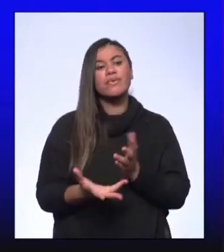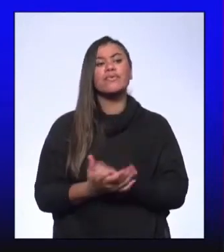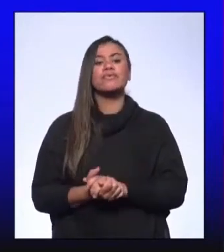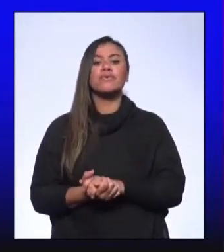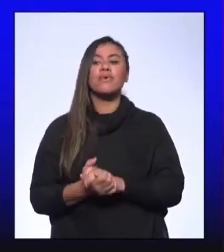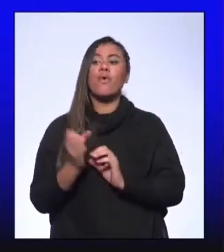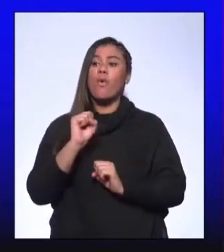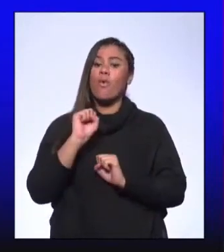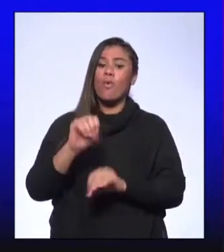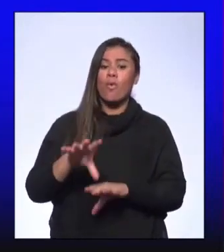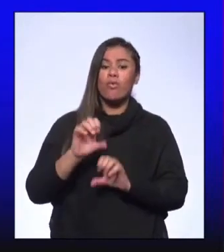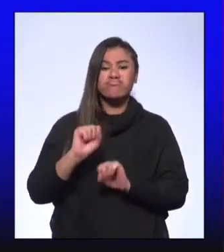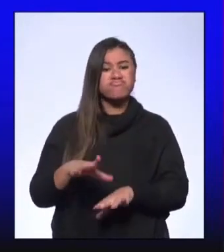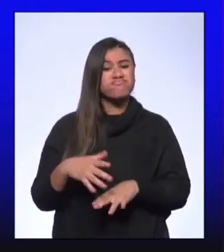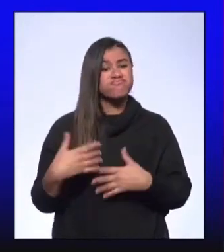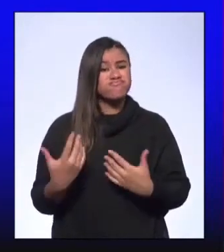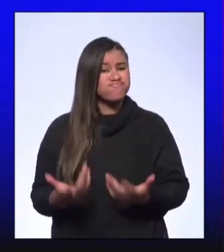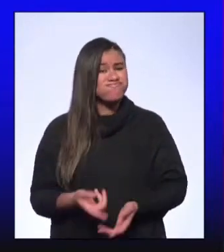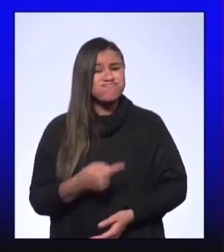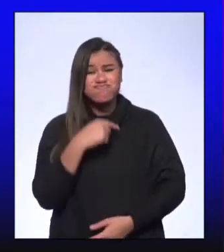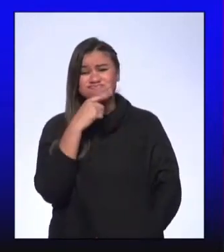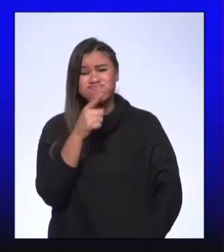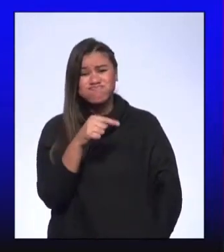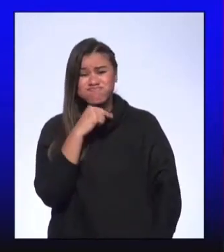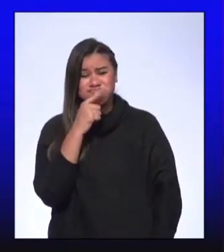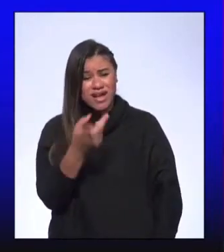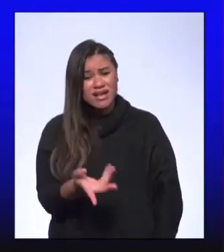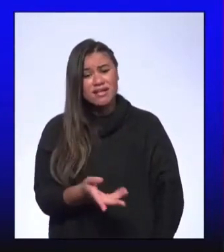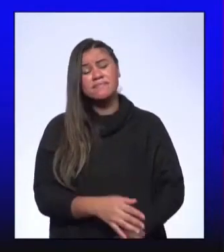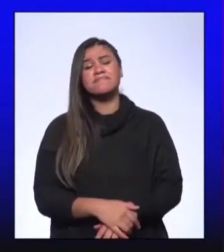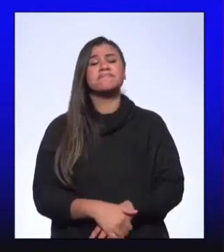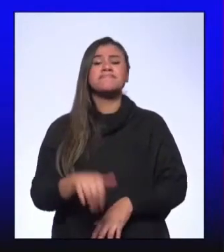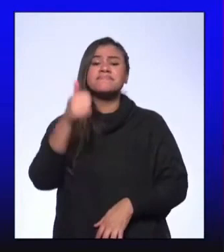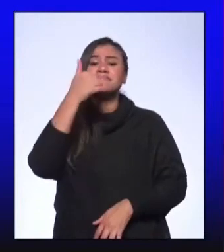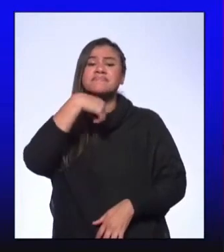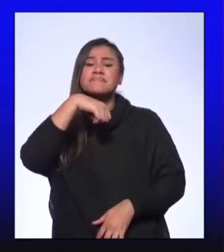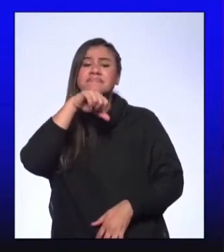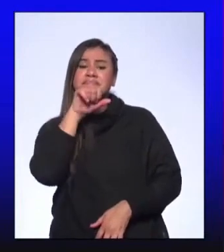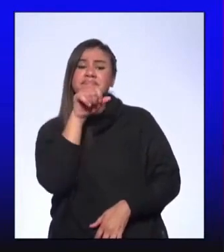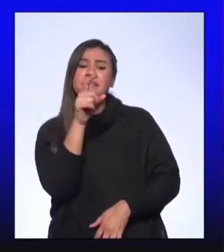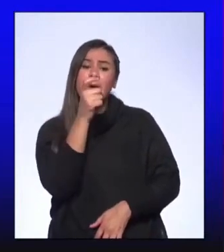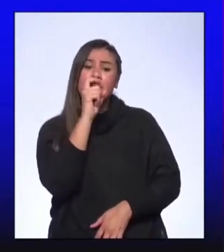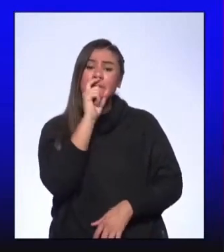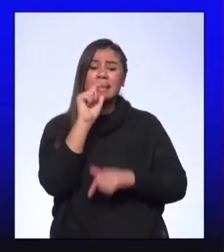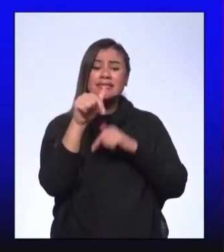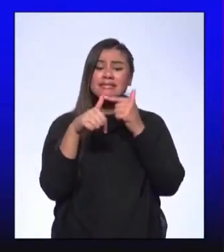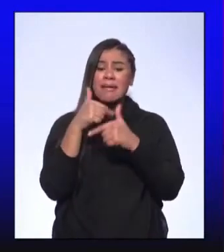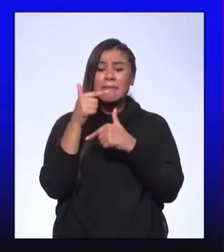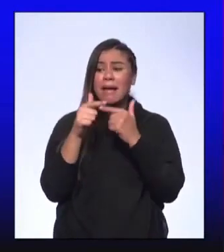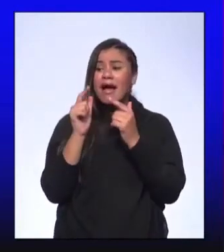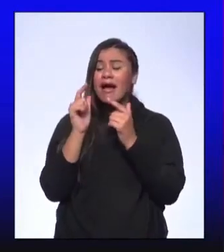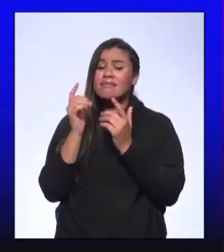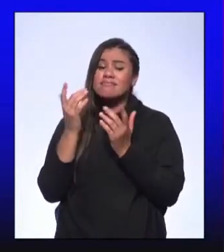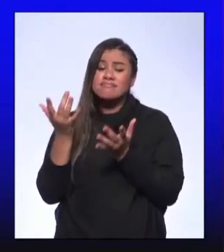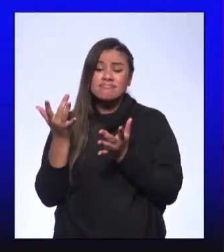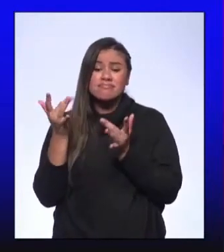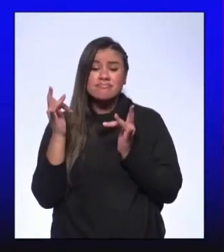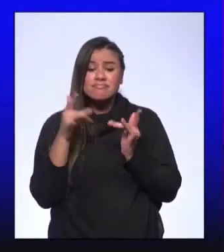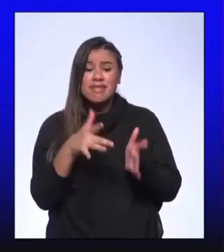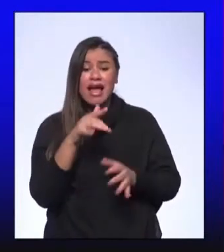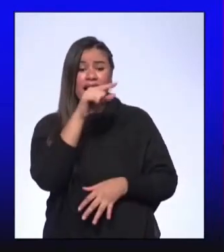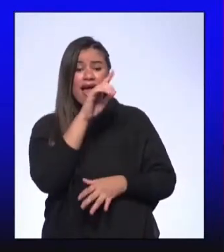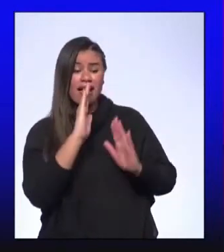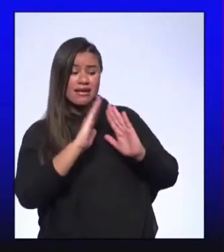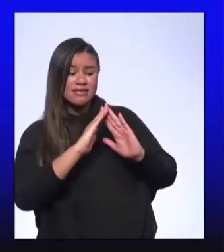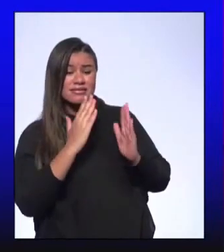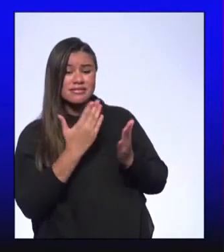à distância. Os pais trabalham e deixam as crianças sozinhas dentro de casa, e isso tem mostrado